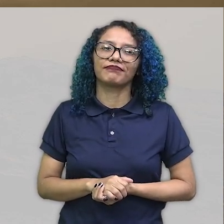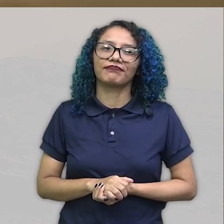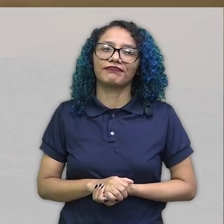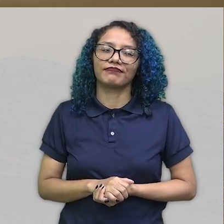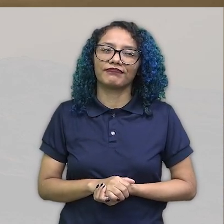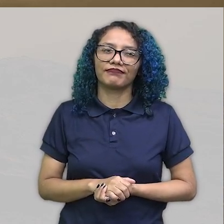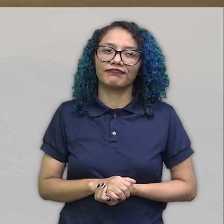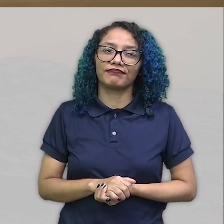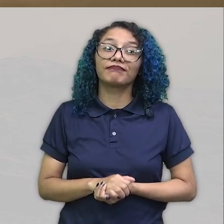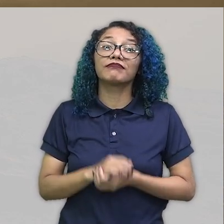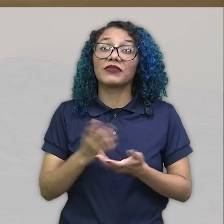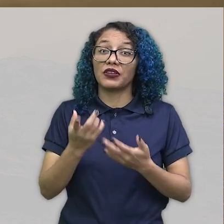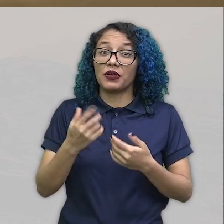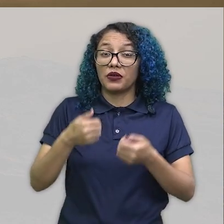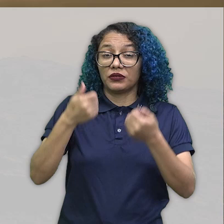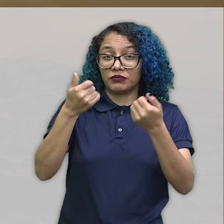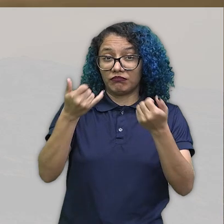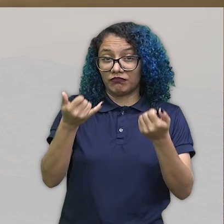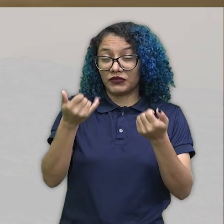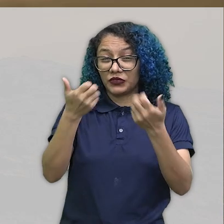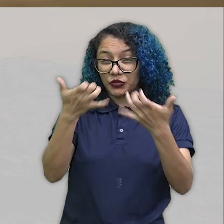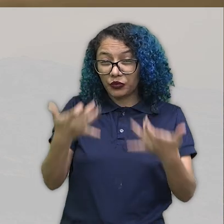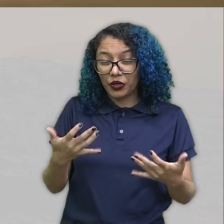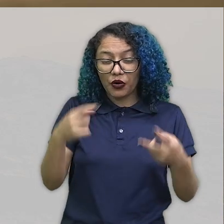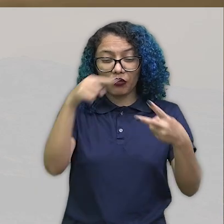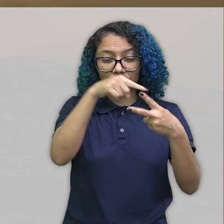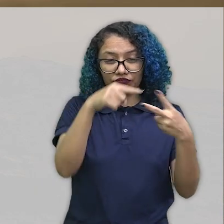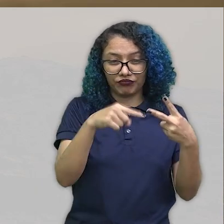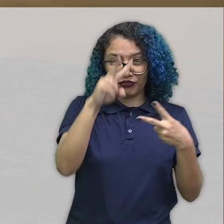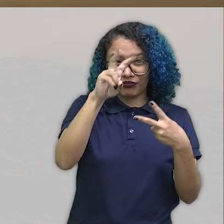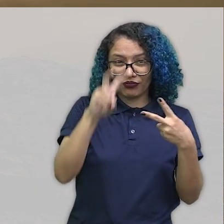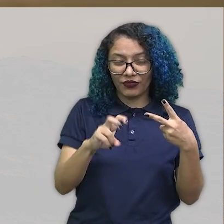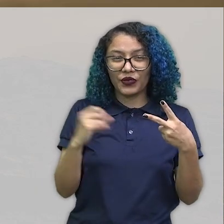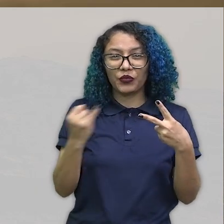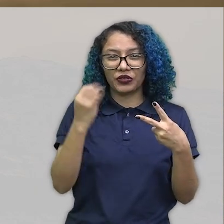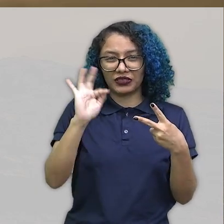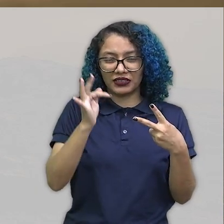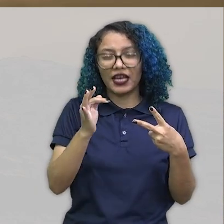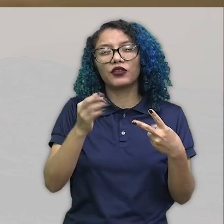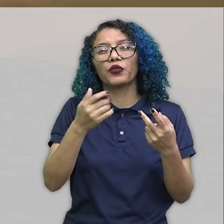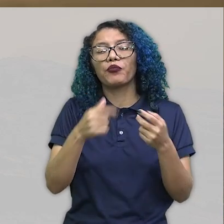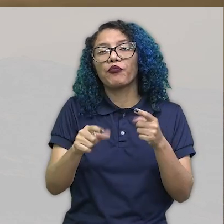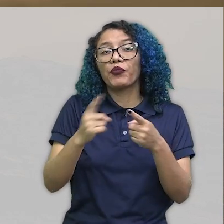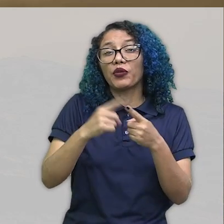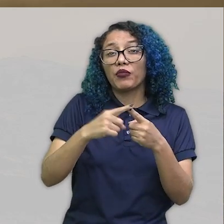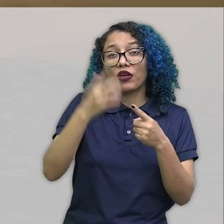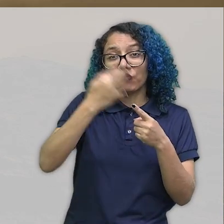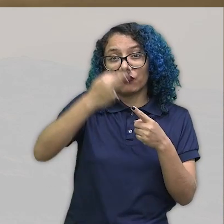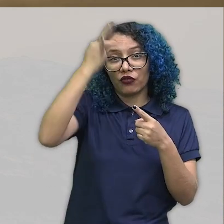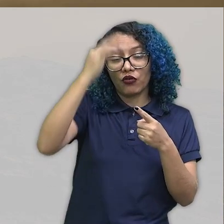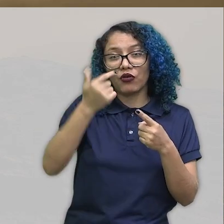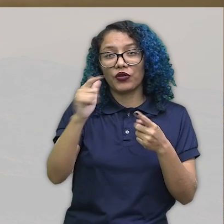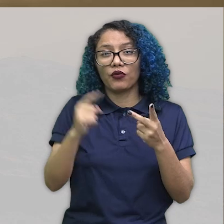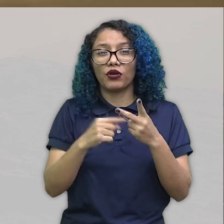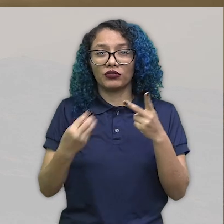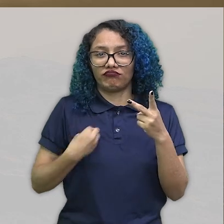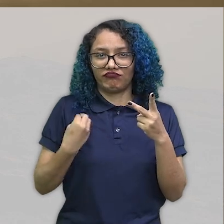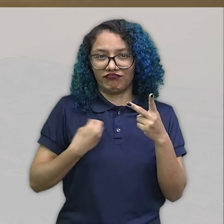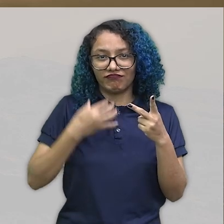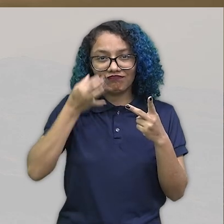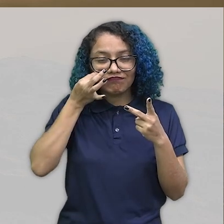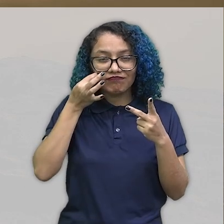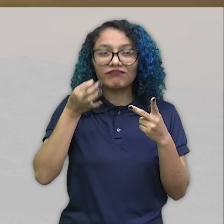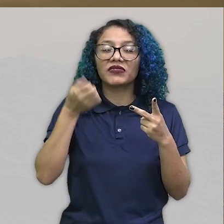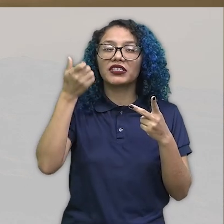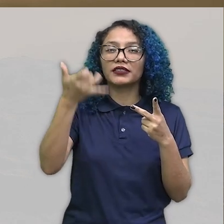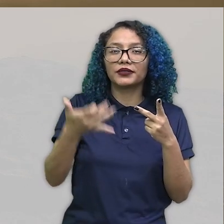tivemos dois momentos importantes aqui nessa aula. Michel de Foucault falando sobre o poder e a verdade, e o